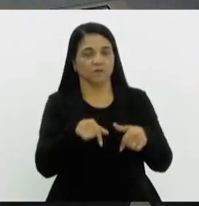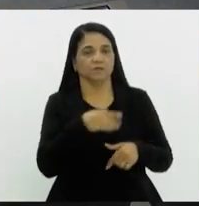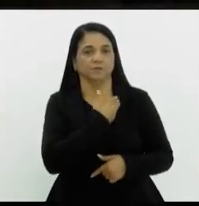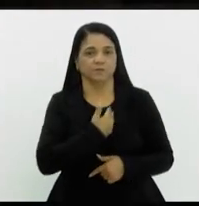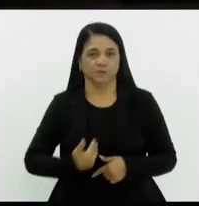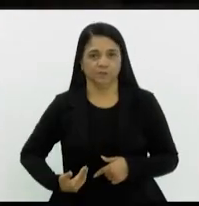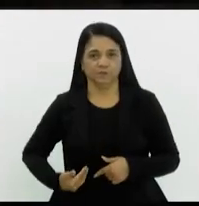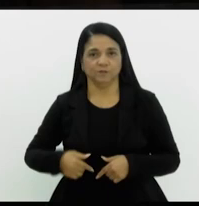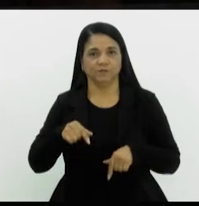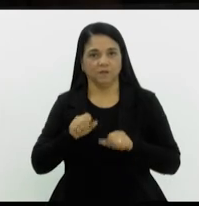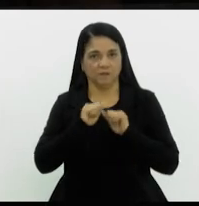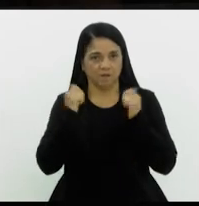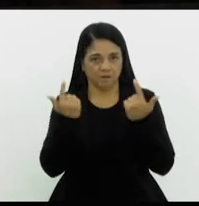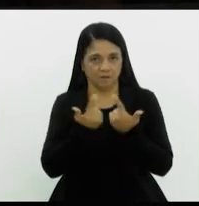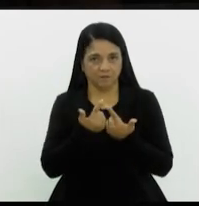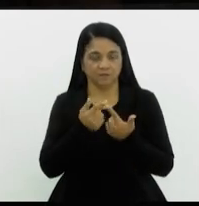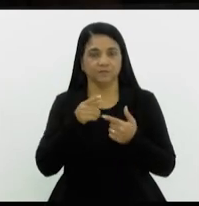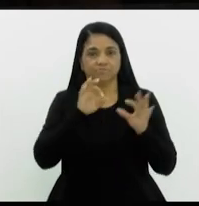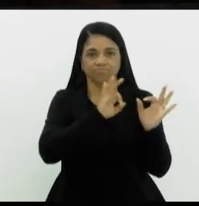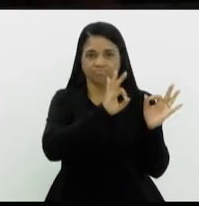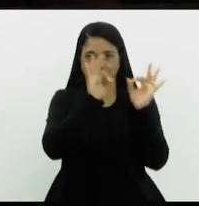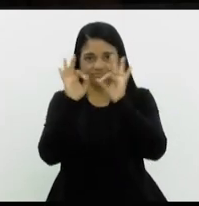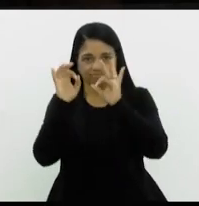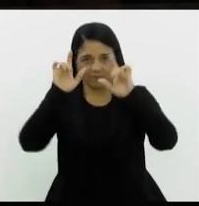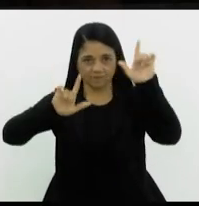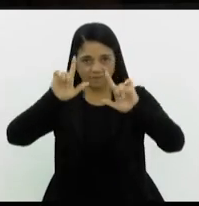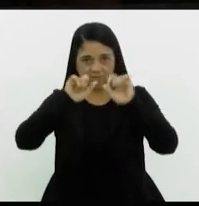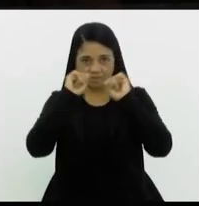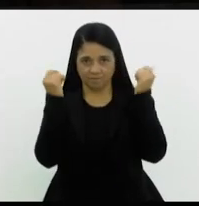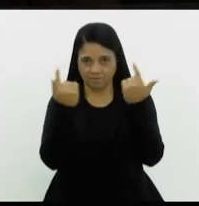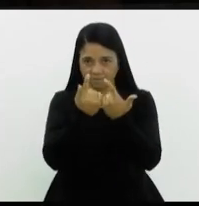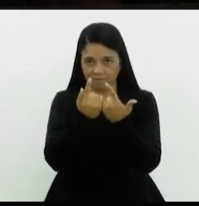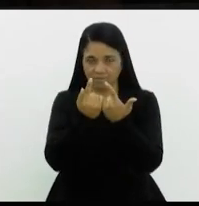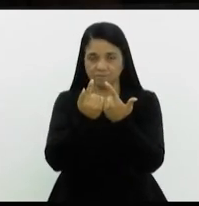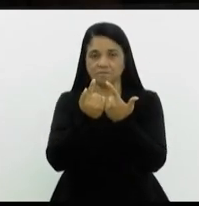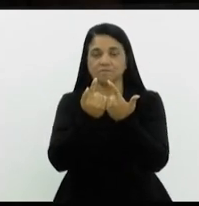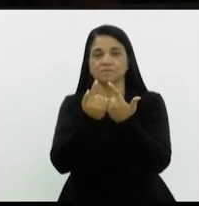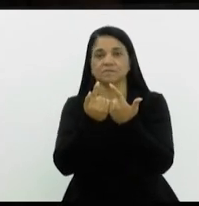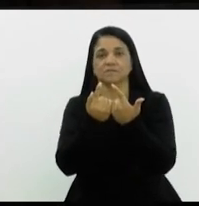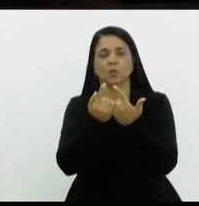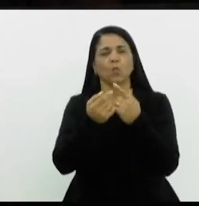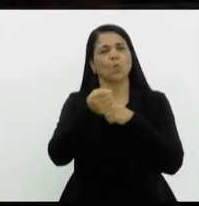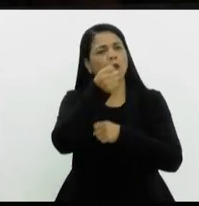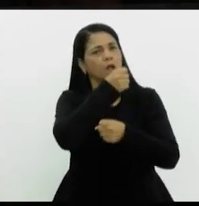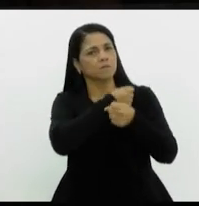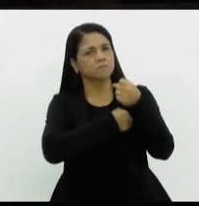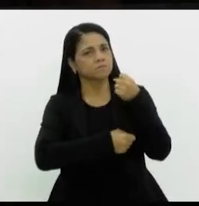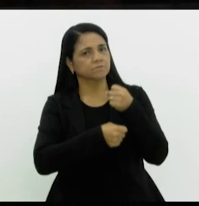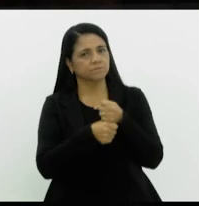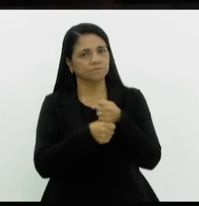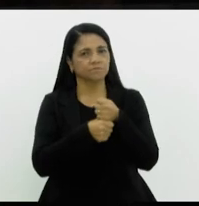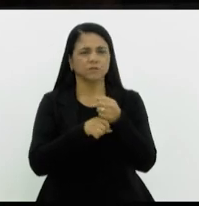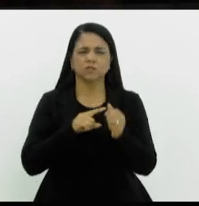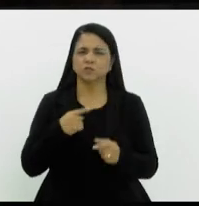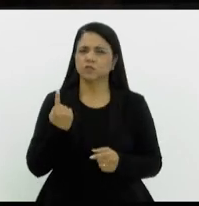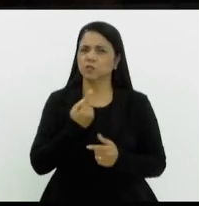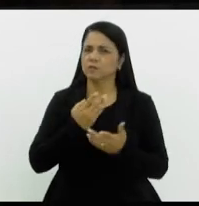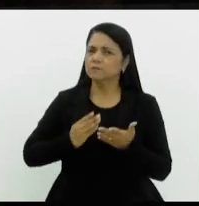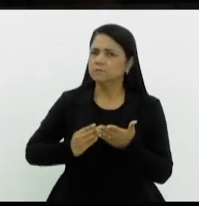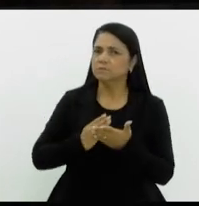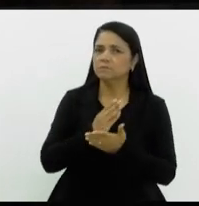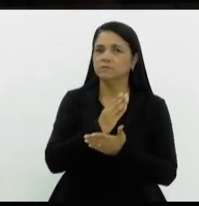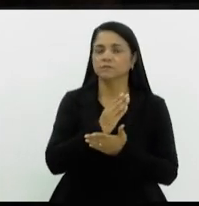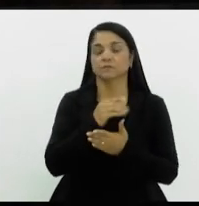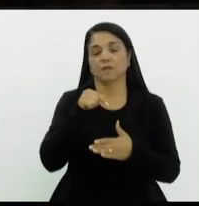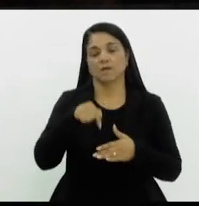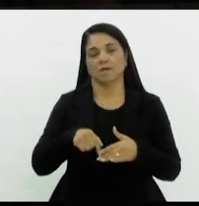casa, telespectadores da TV Alerge. No ano passado, nós aprovamos